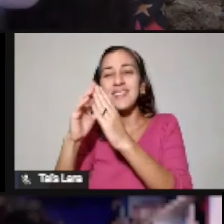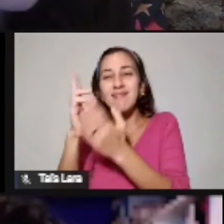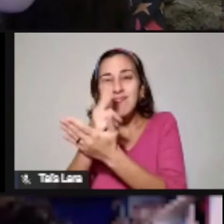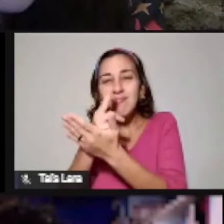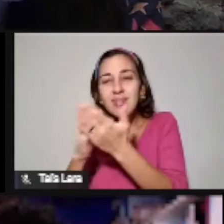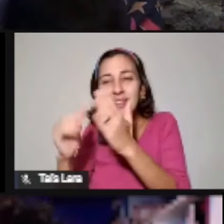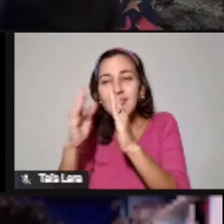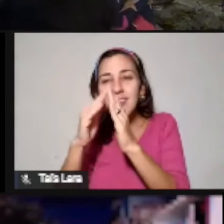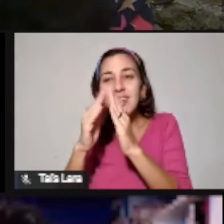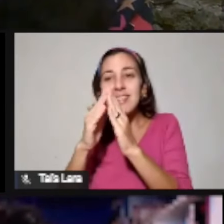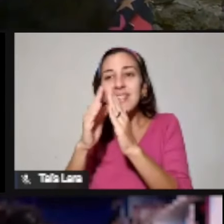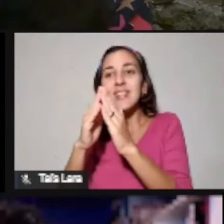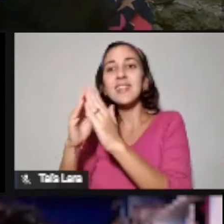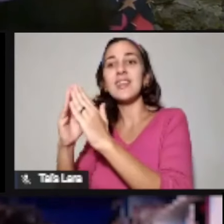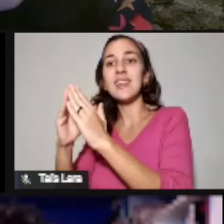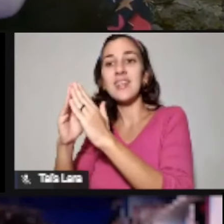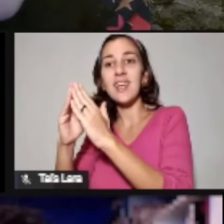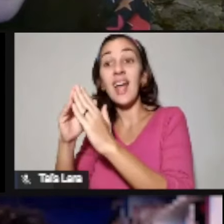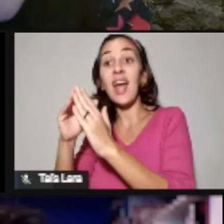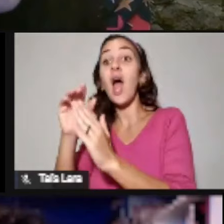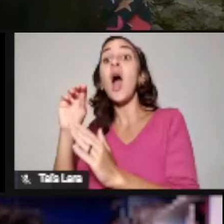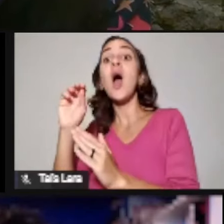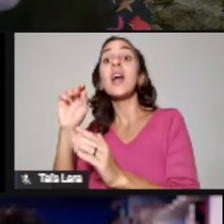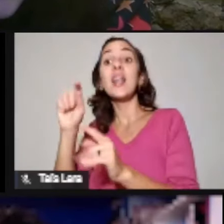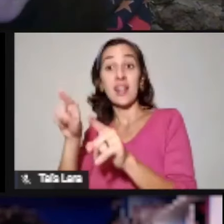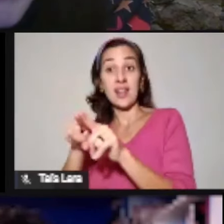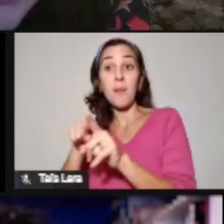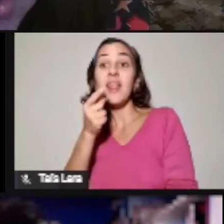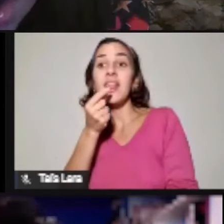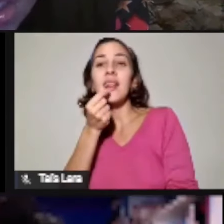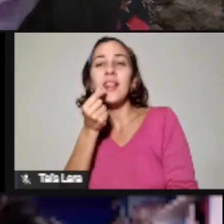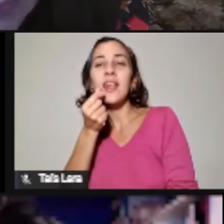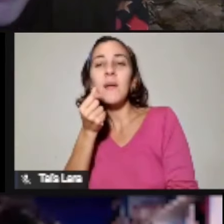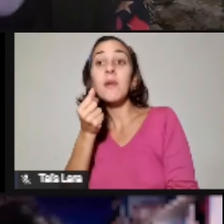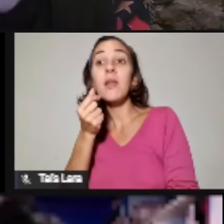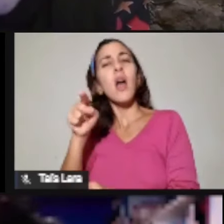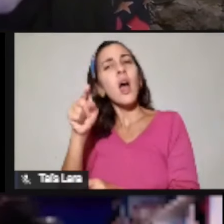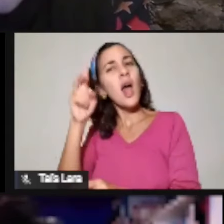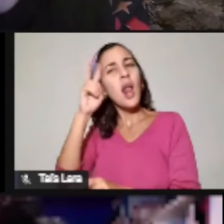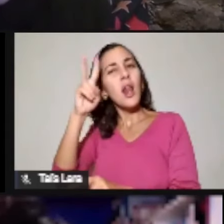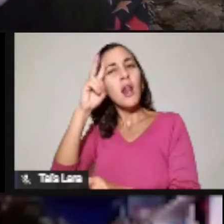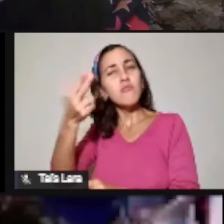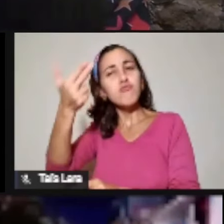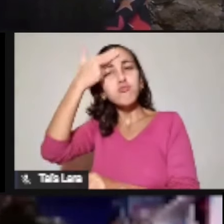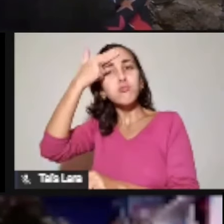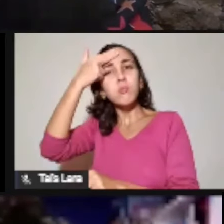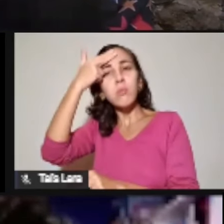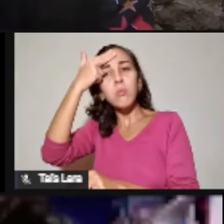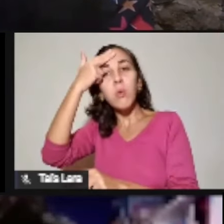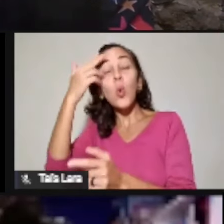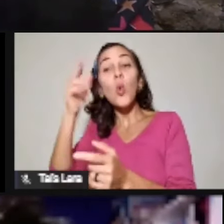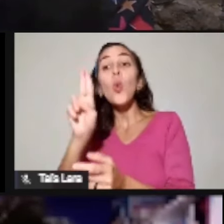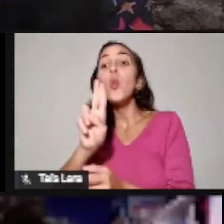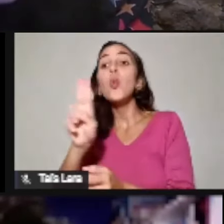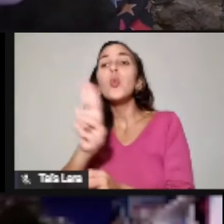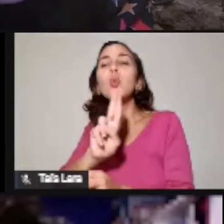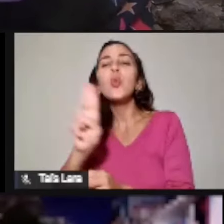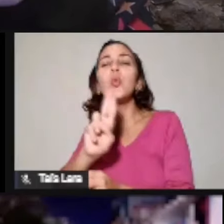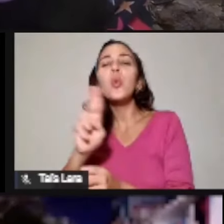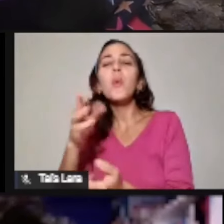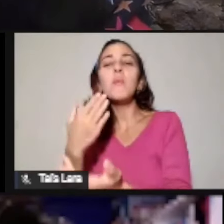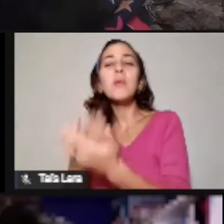lápis é para a criança lembrar ou do endereço ou do nome da escola. Por que que tem essas duas opções? Porque tem muita família